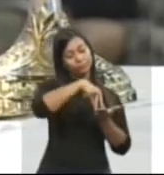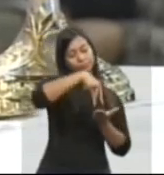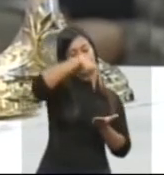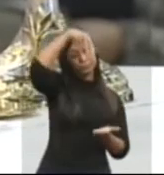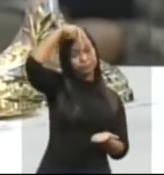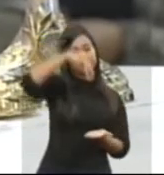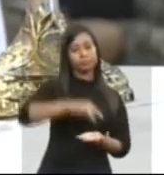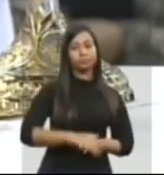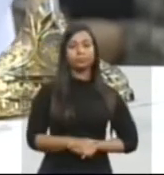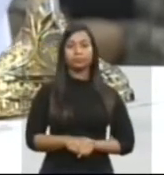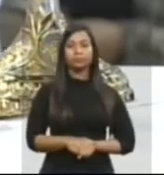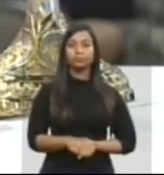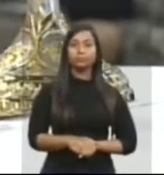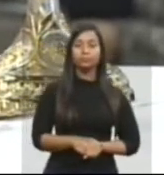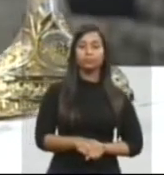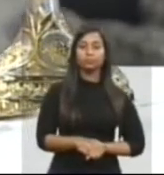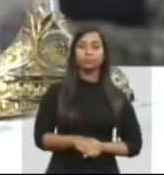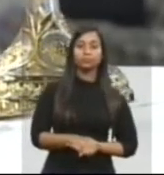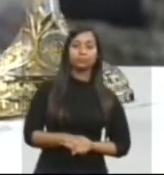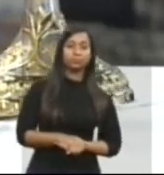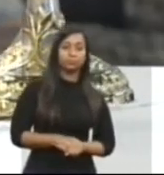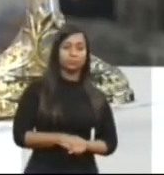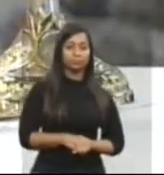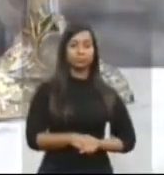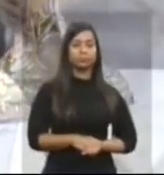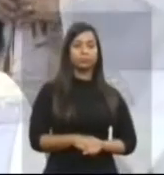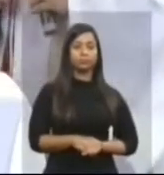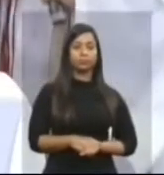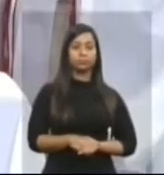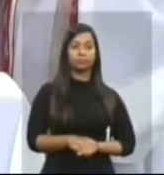nos libertastes pela cruz e ressurreição.